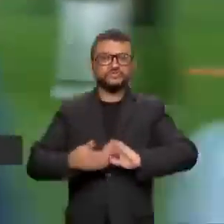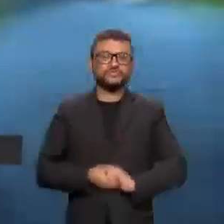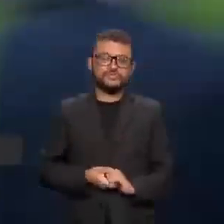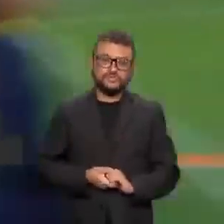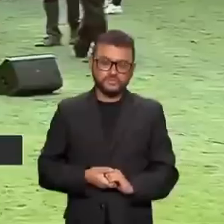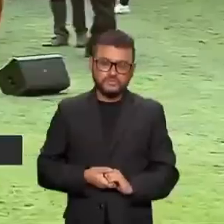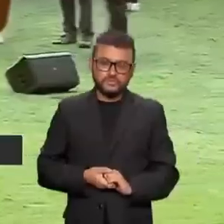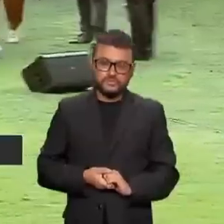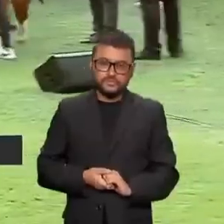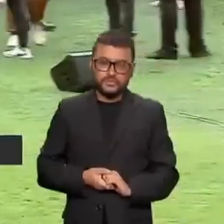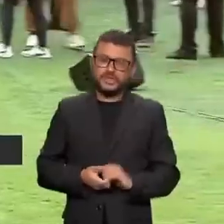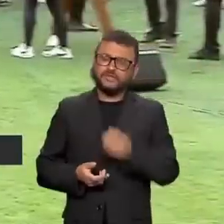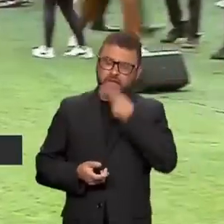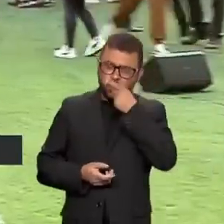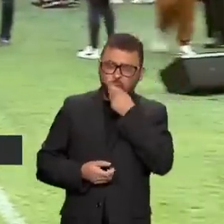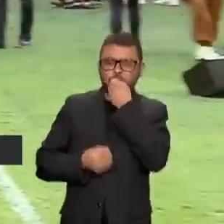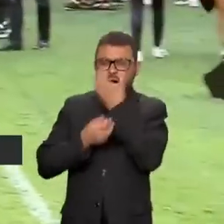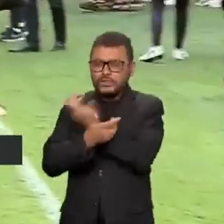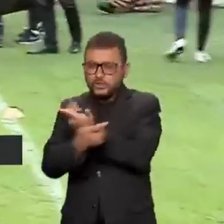Desejou sorte